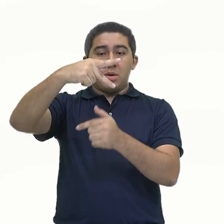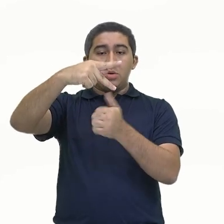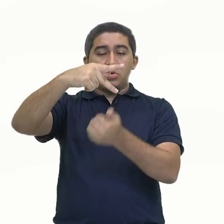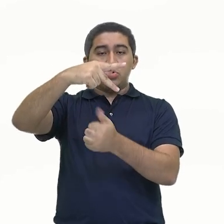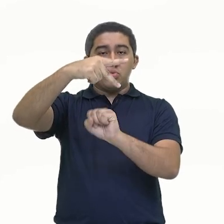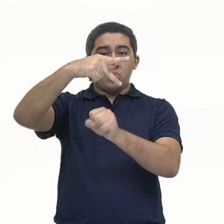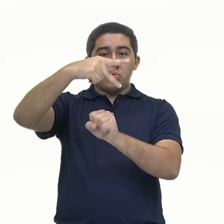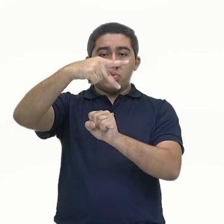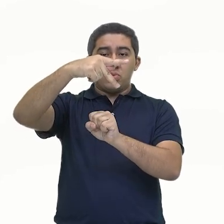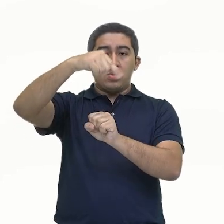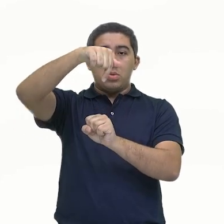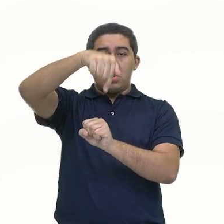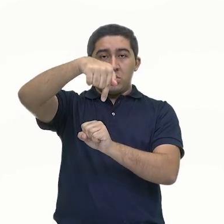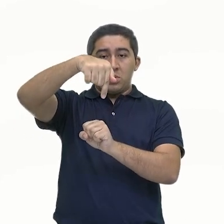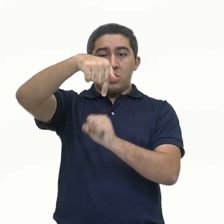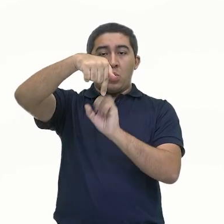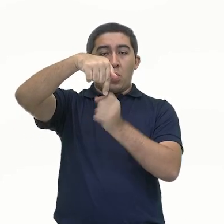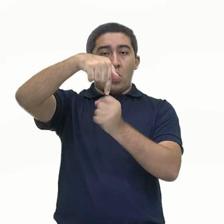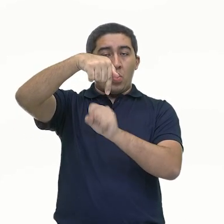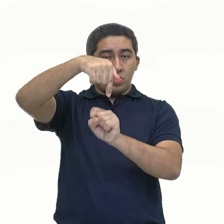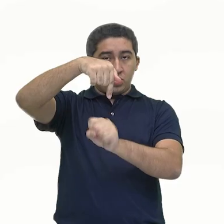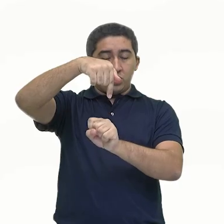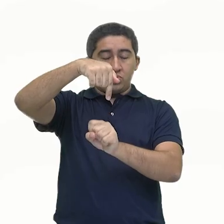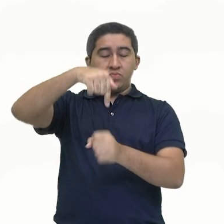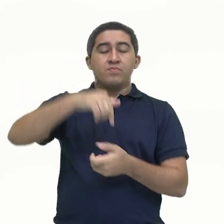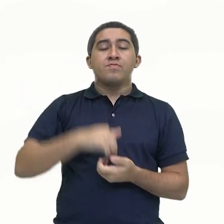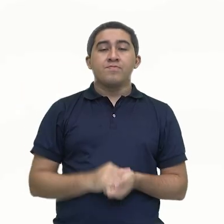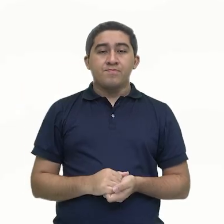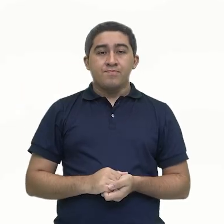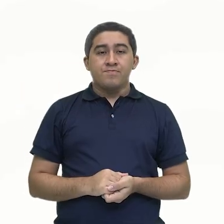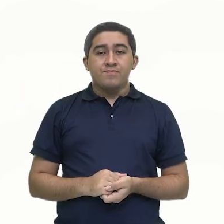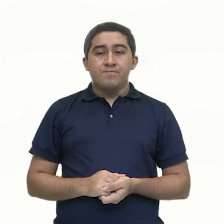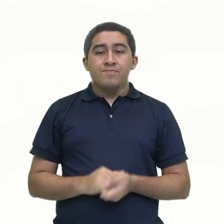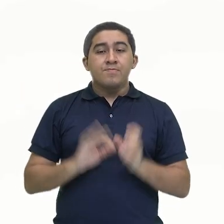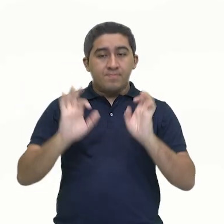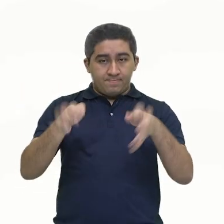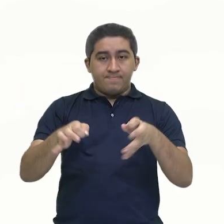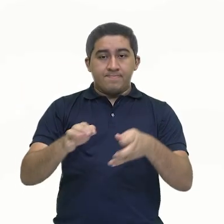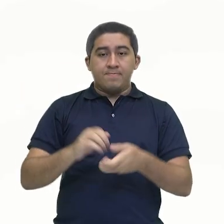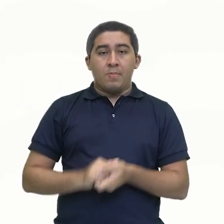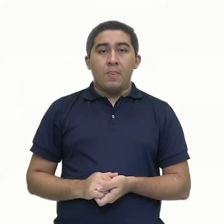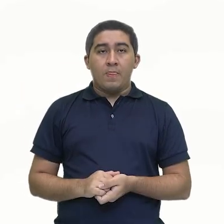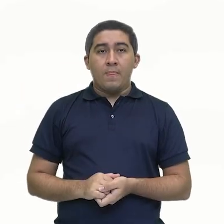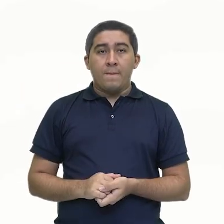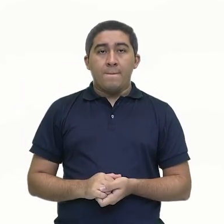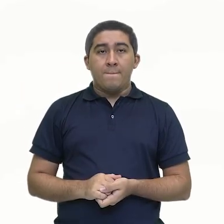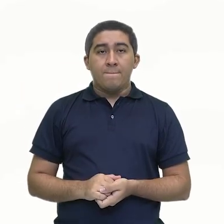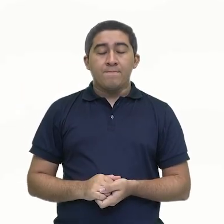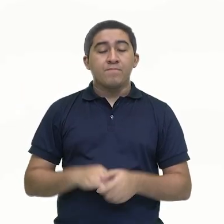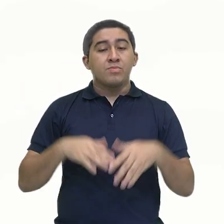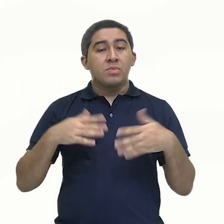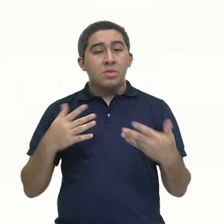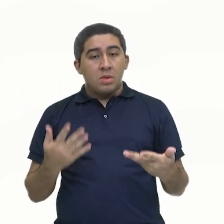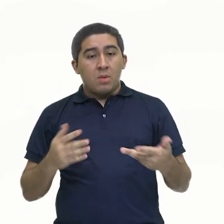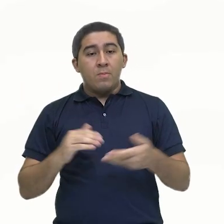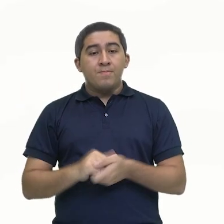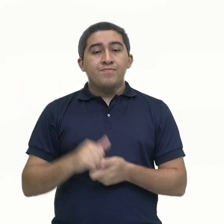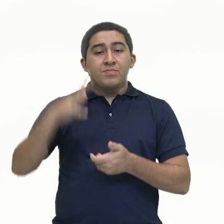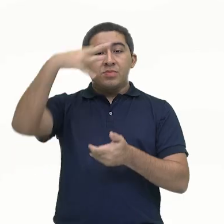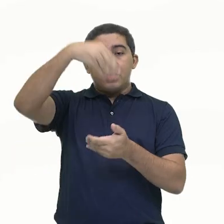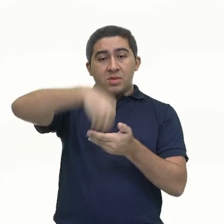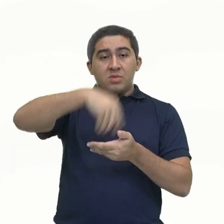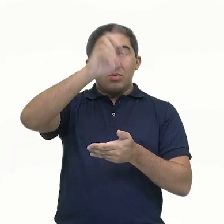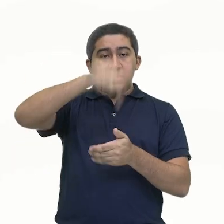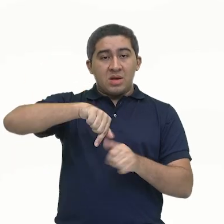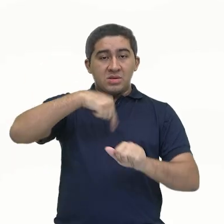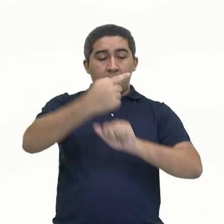P, 18 e na camada Q, 8 elétrons, certo? E aí, dentro dessas